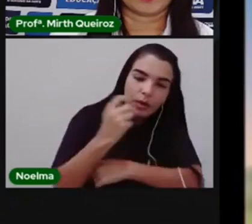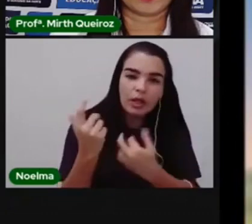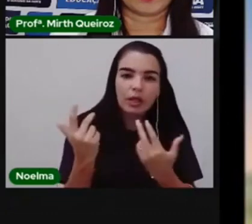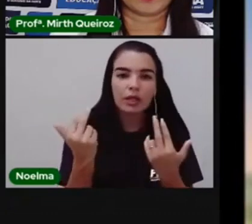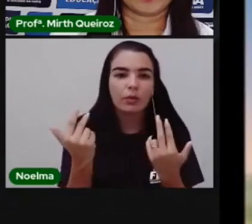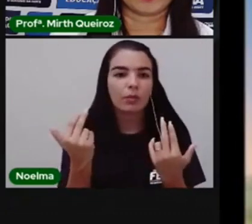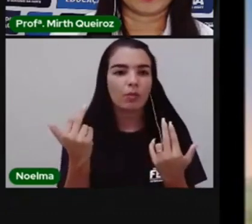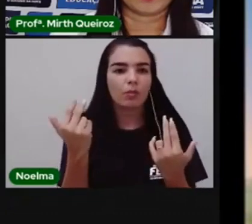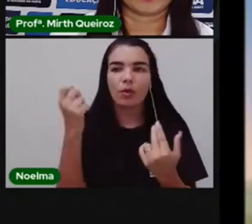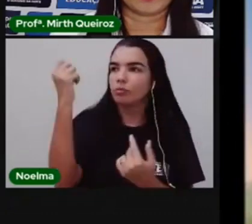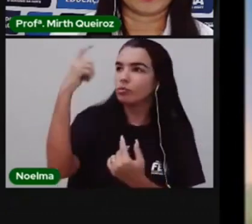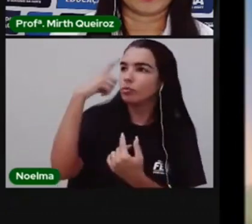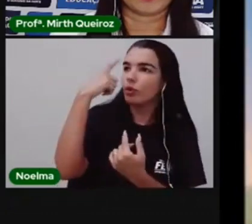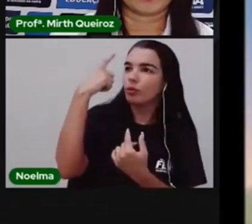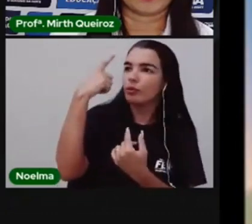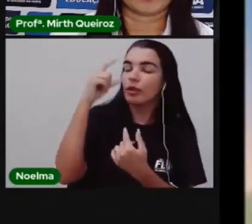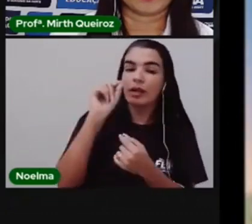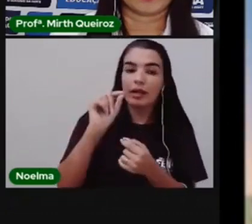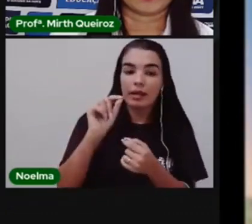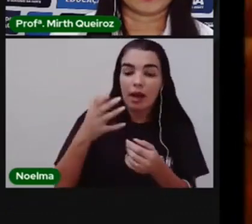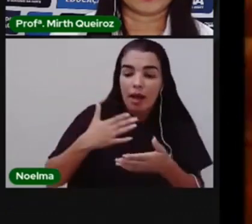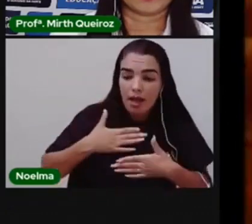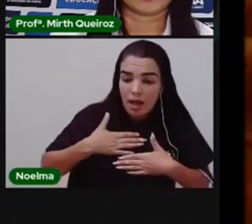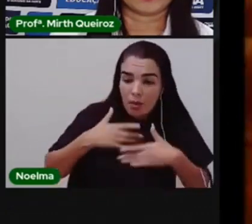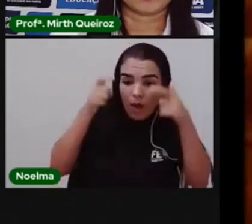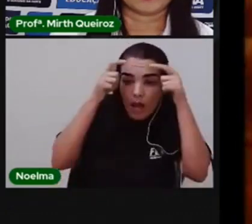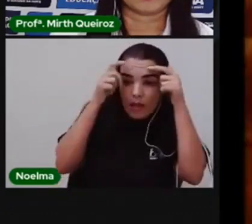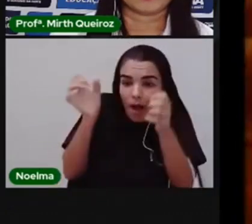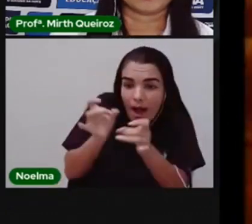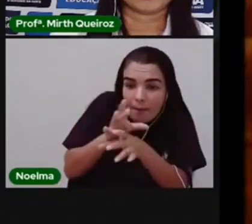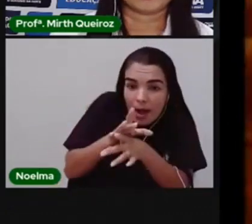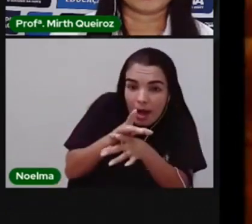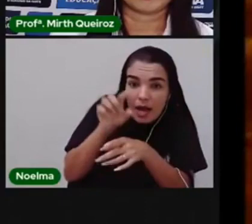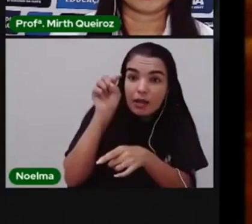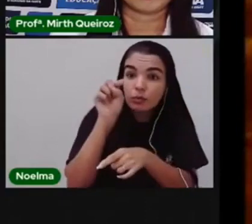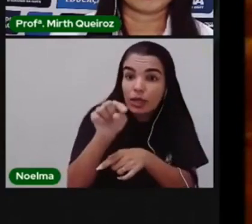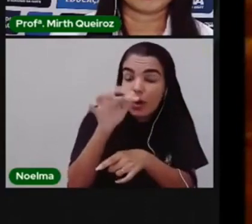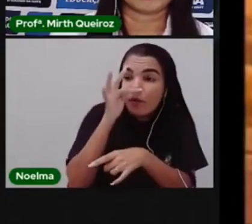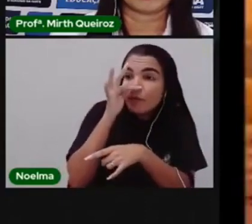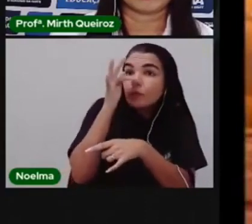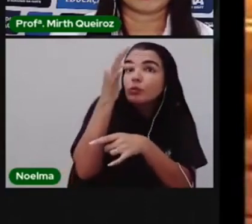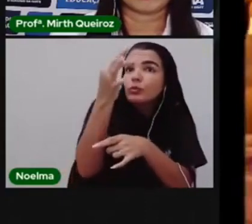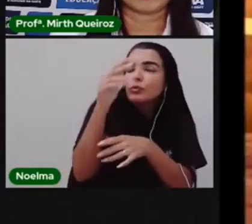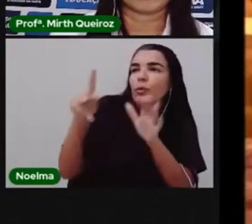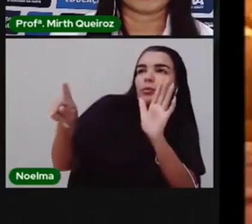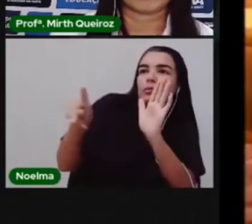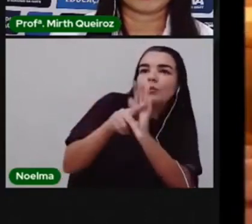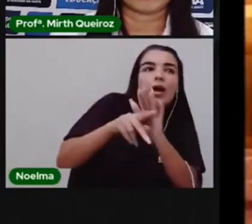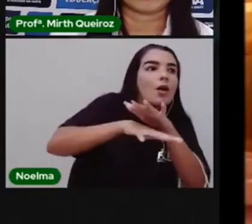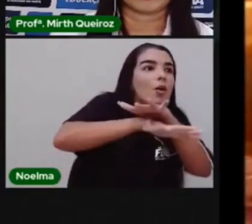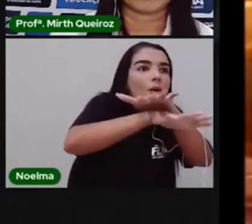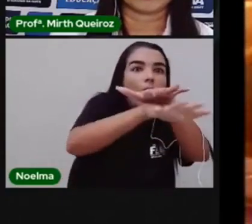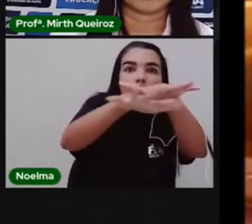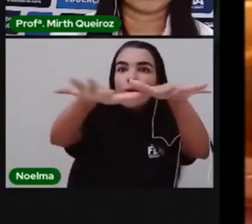aqui e vai se levantar com o seu como um novo rei. Tudo isso será meu? Tudo isso. Tudo isso que o